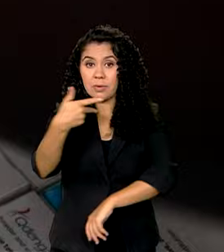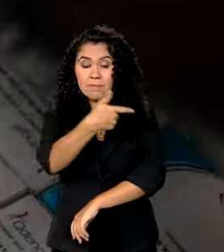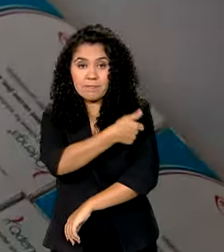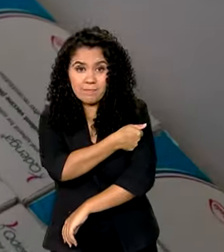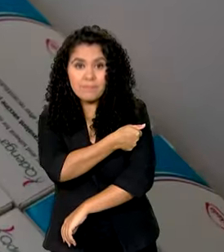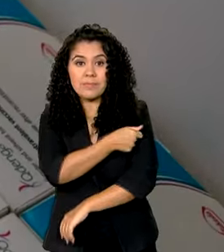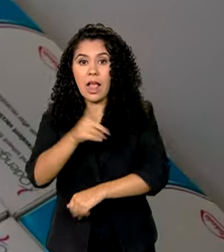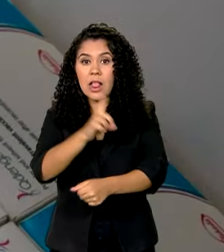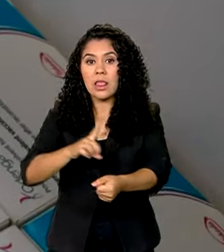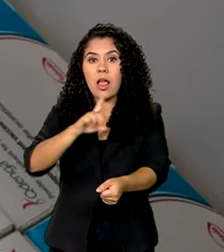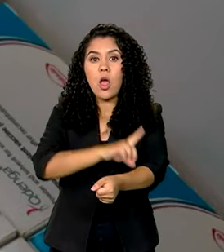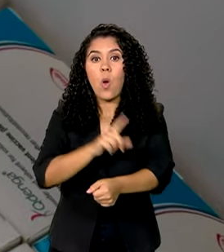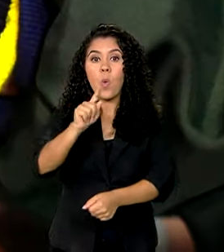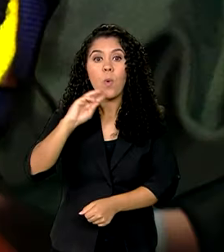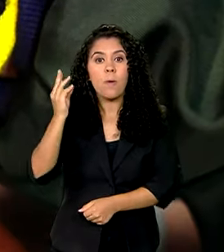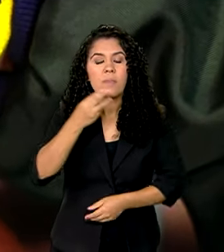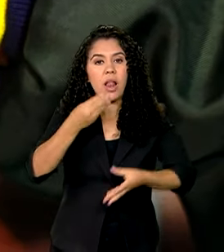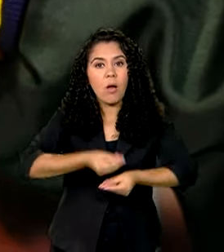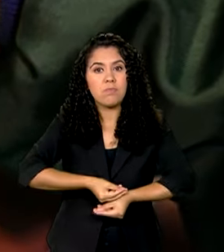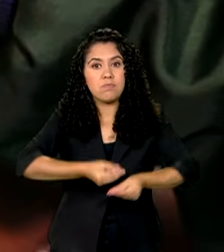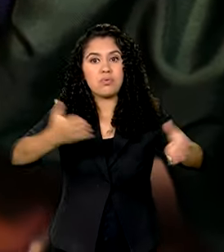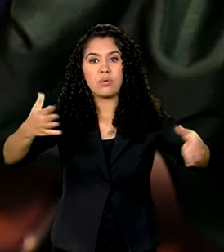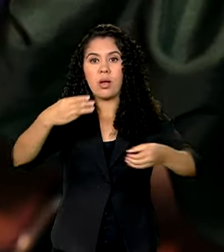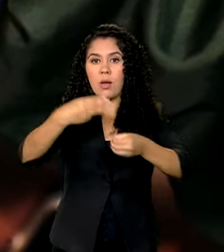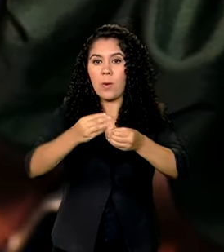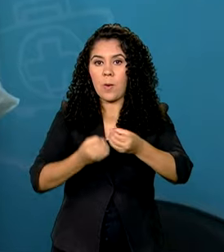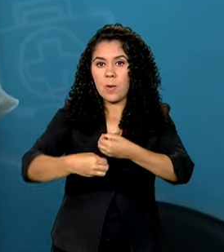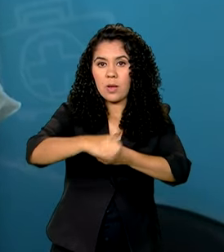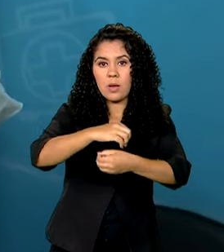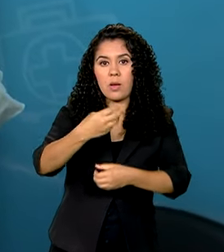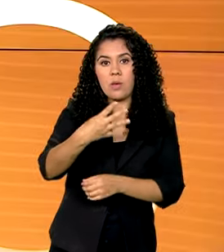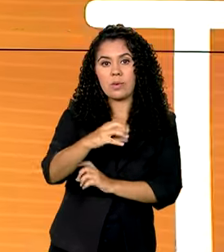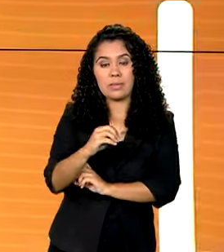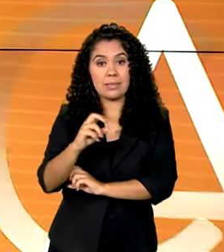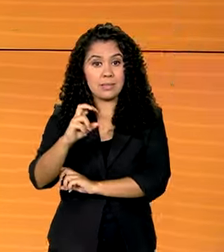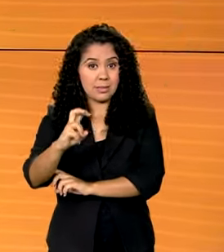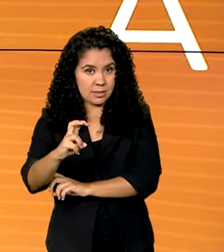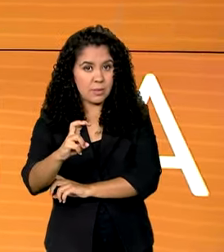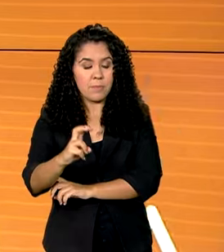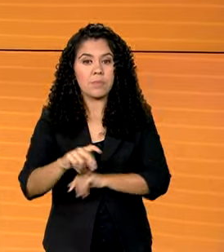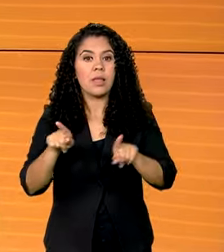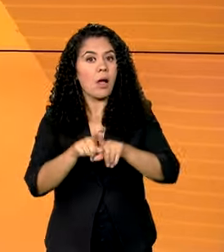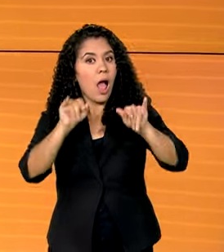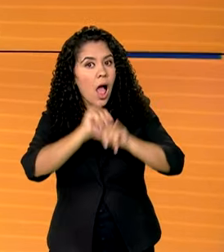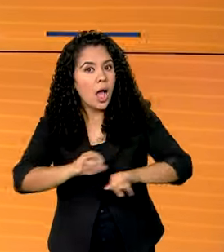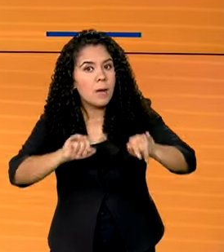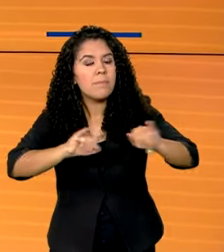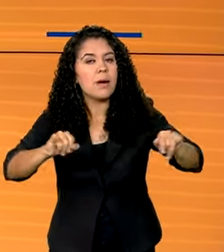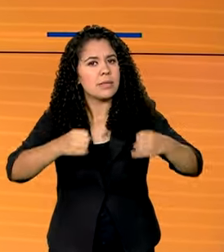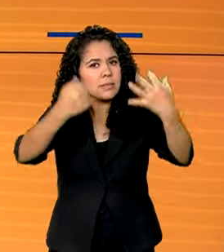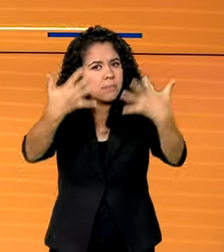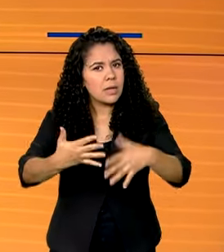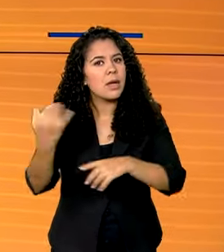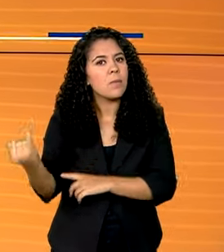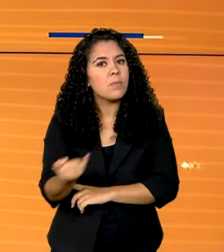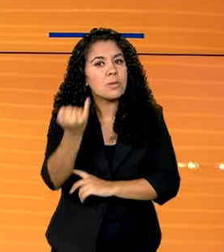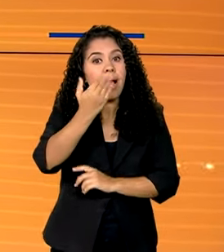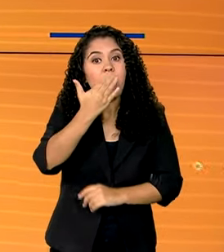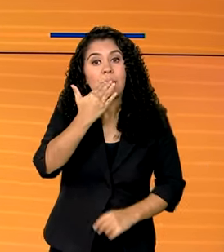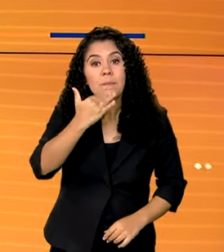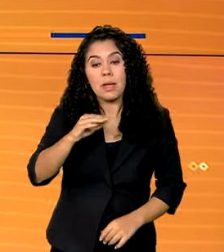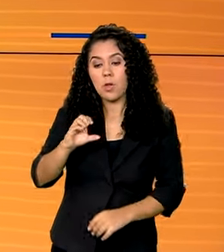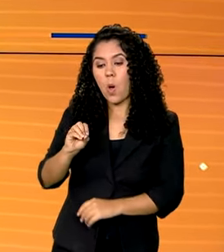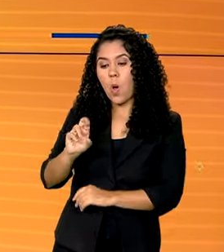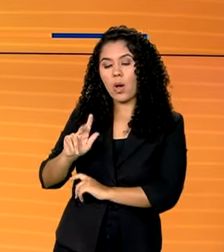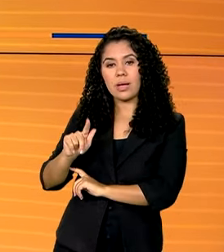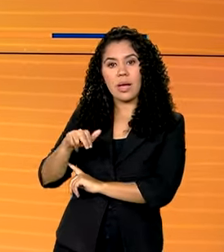de doses serão distribuídas a mais 405 municípios. E uma campanha reforça a importância do alimento orgânico,